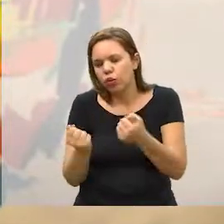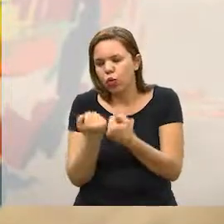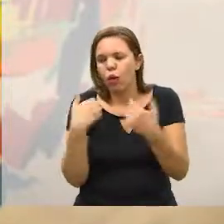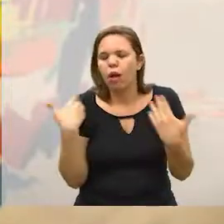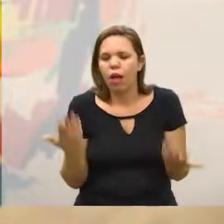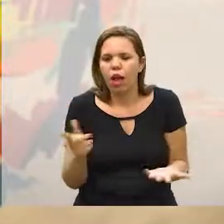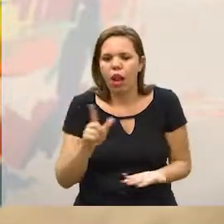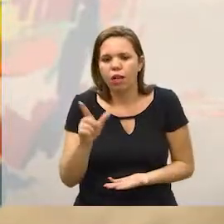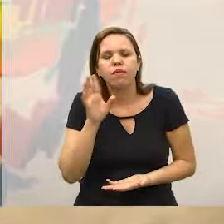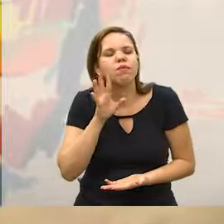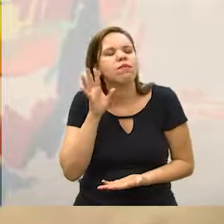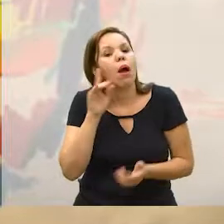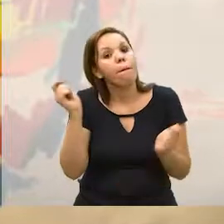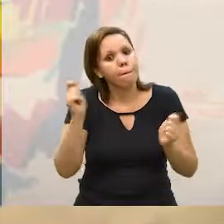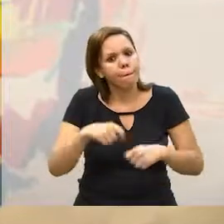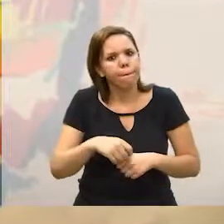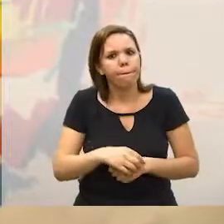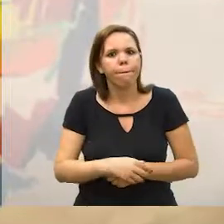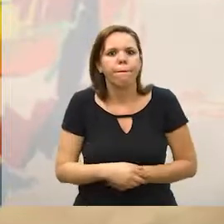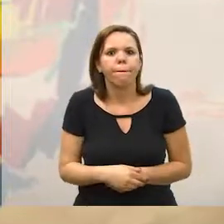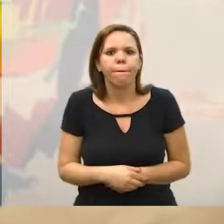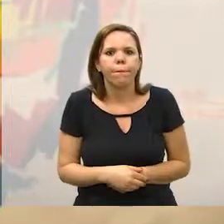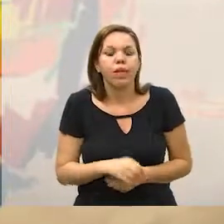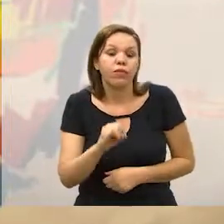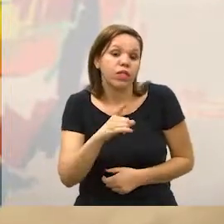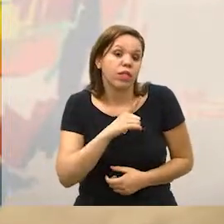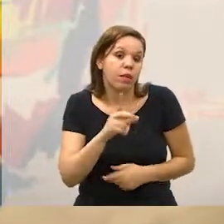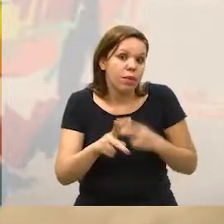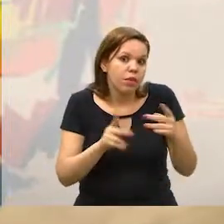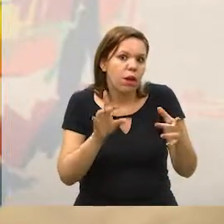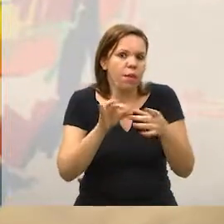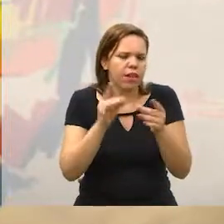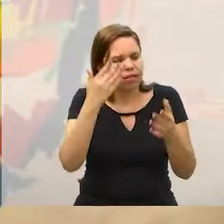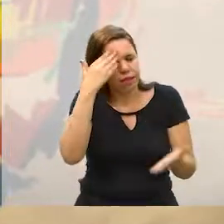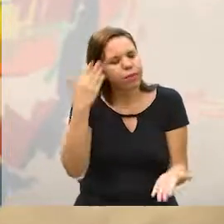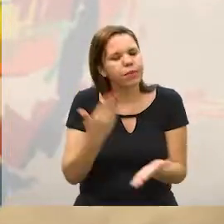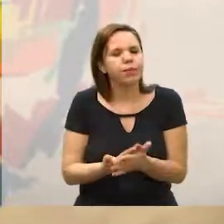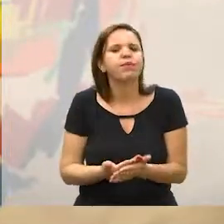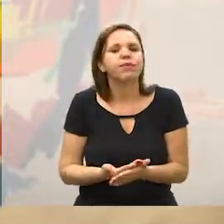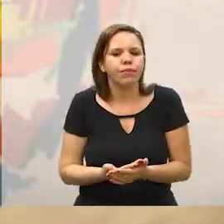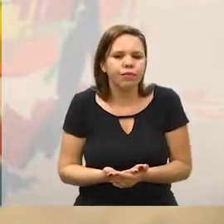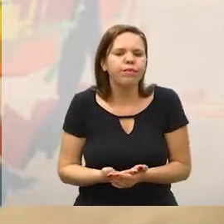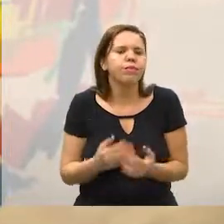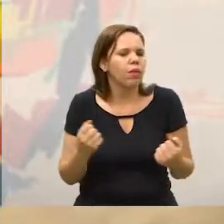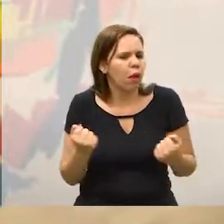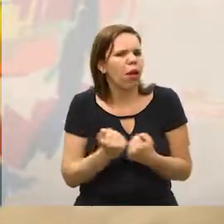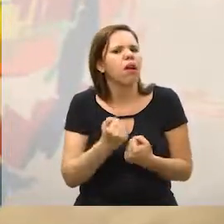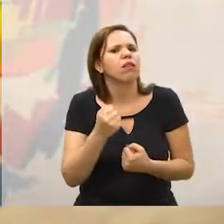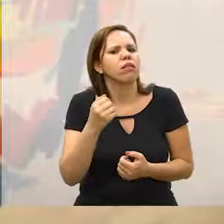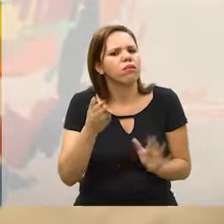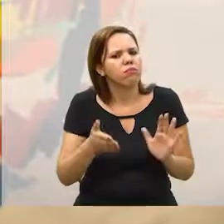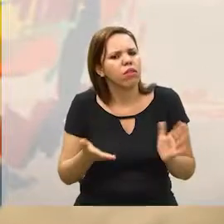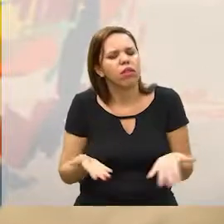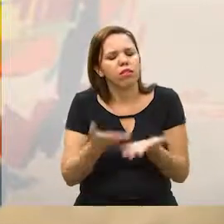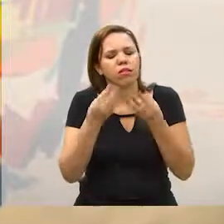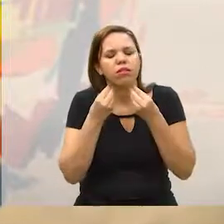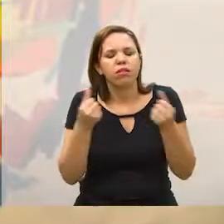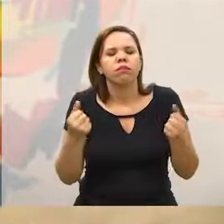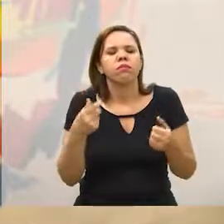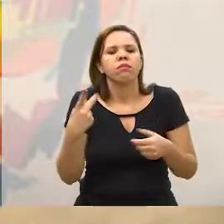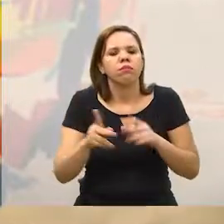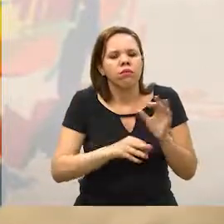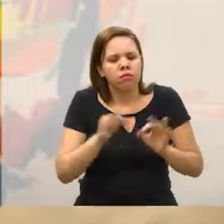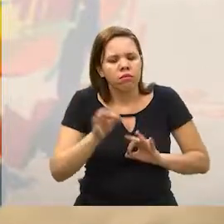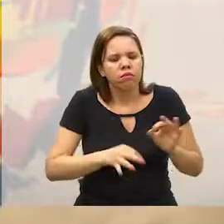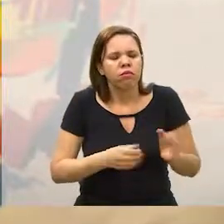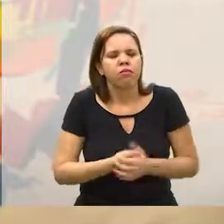sem R$0. E foi muito legal poder ver que isso é possível. Se você tem parceiros legais que acreditam, que apostam na